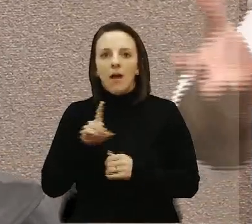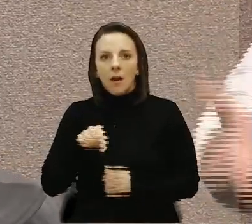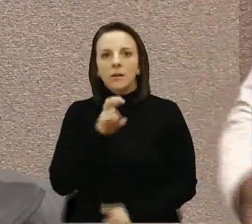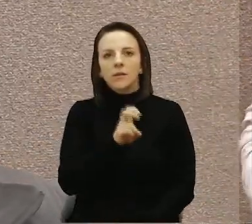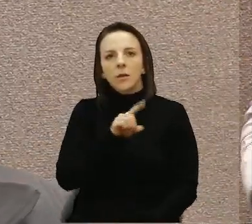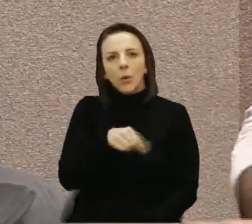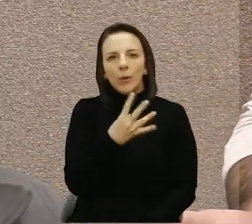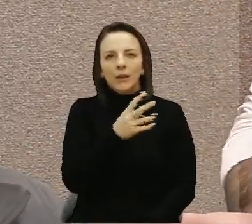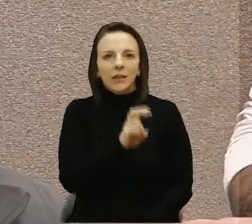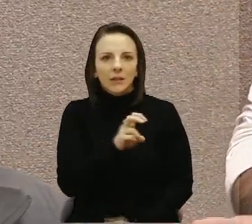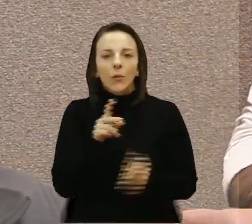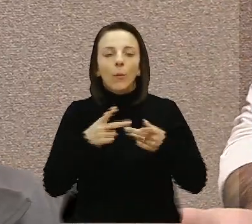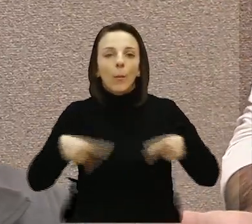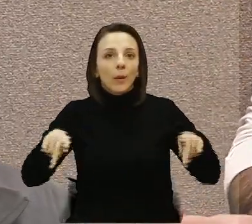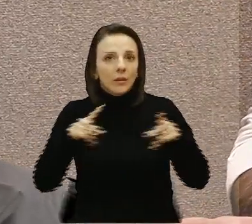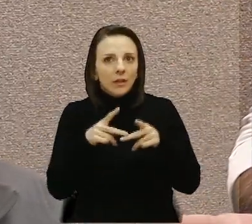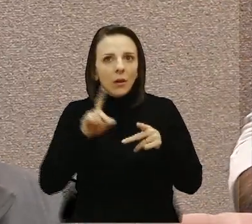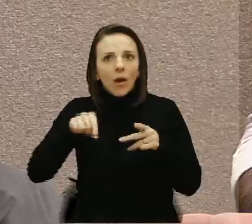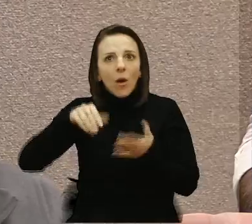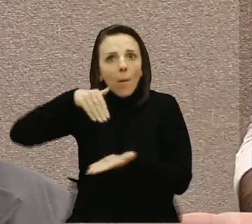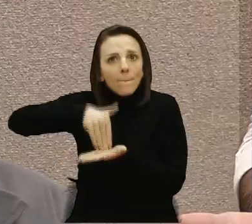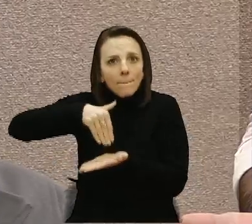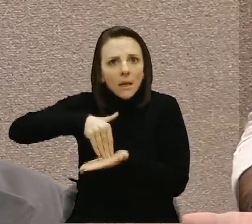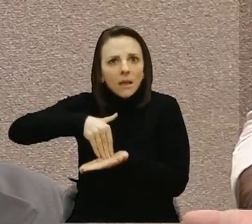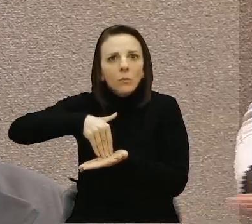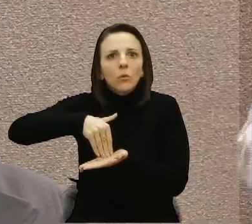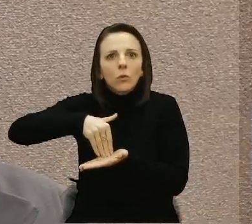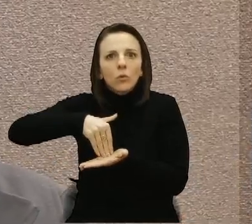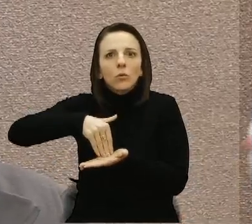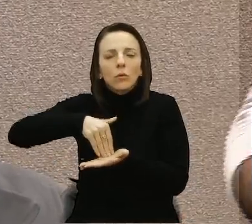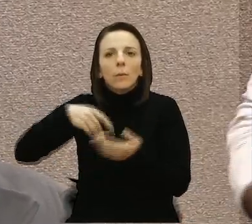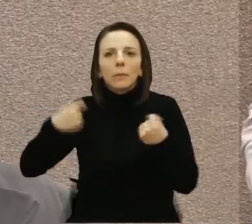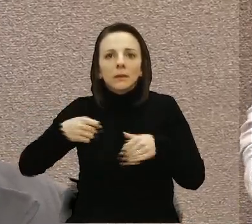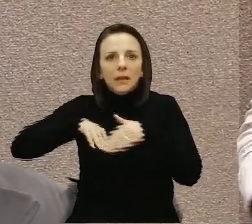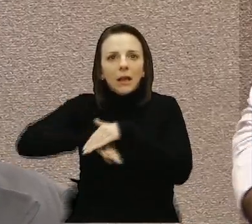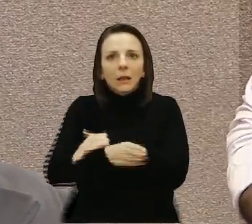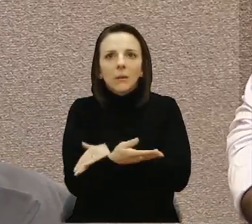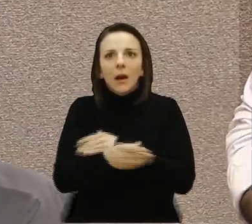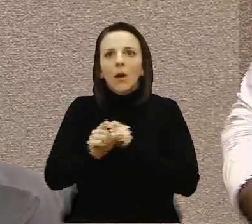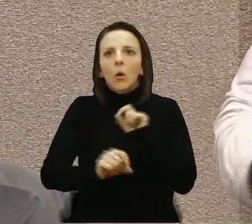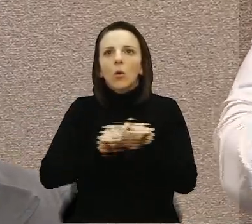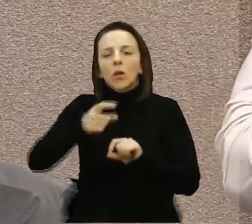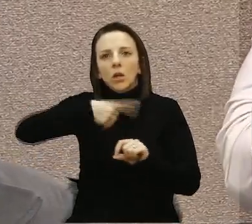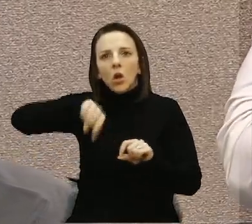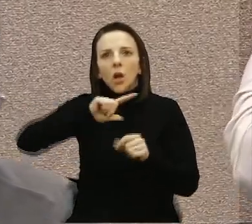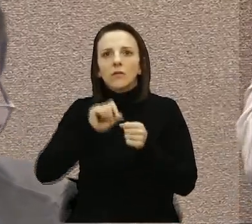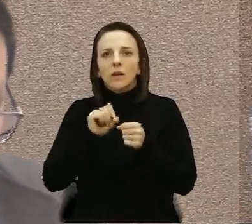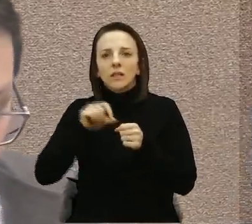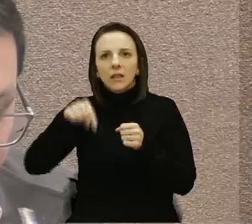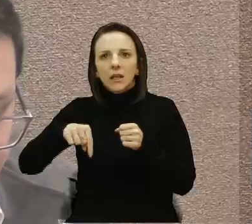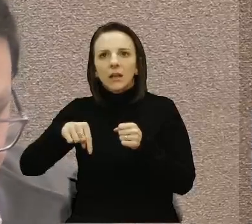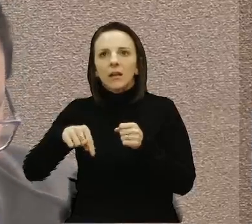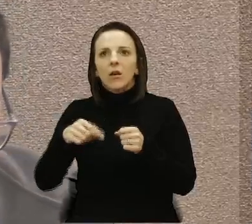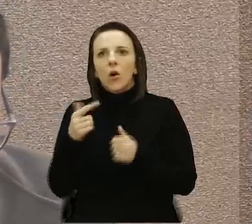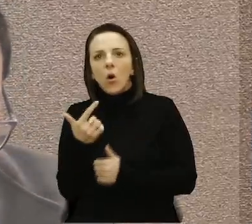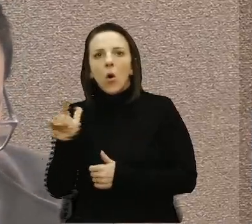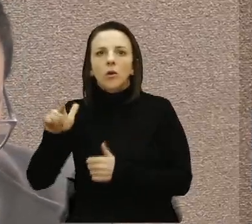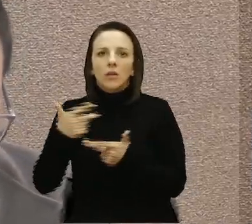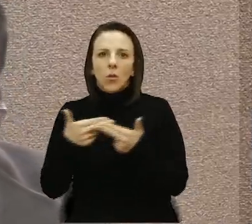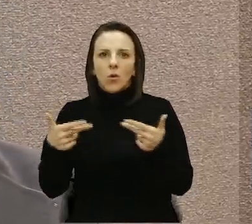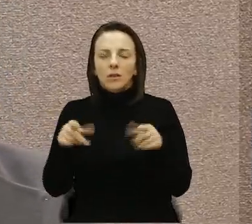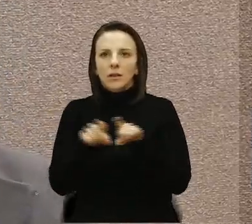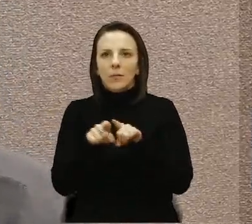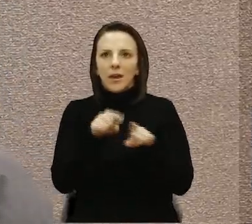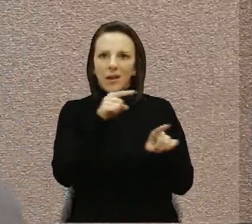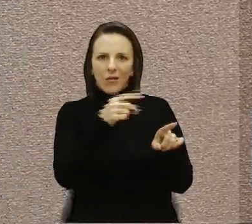o mínimo que deve ser adequado. O que nós estamos fazendo aqui? E outro ponto, o vereador